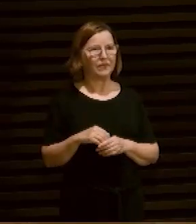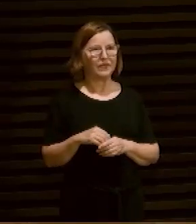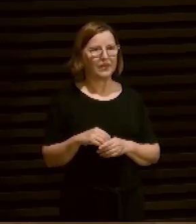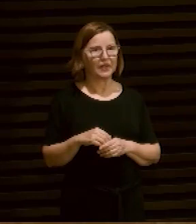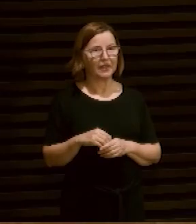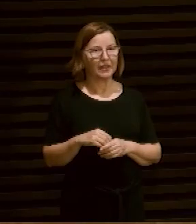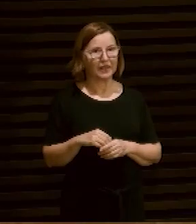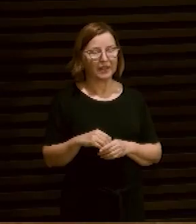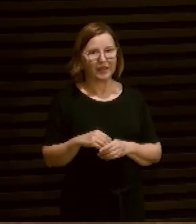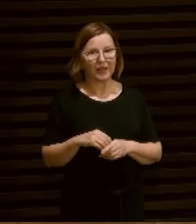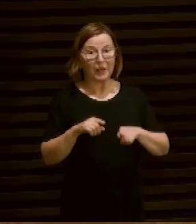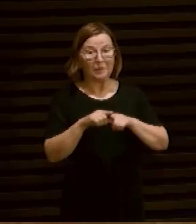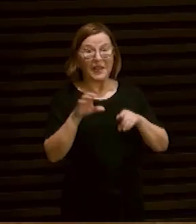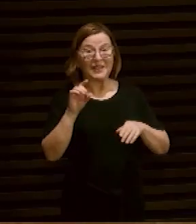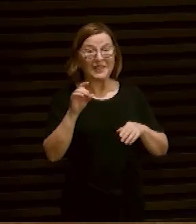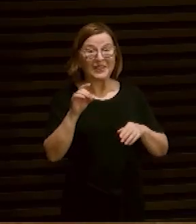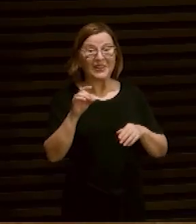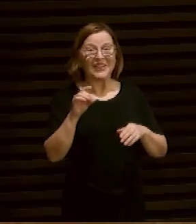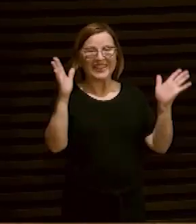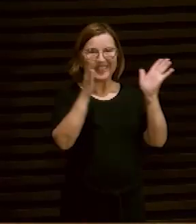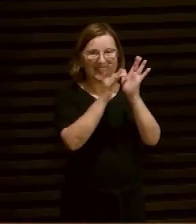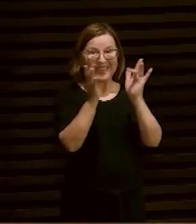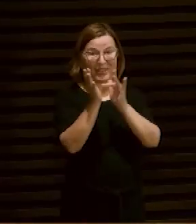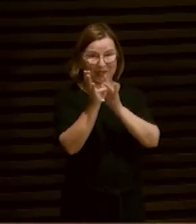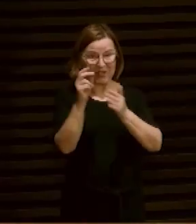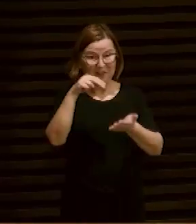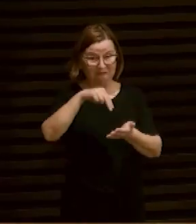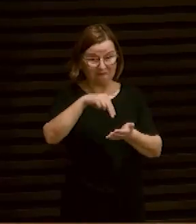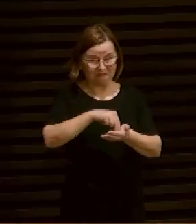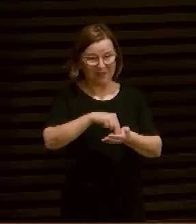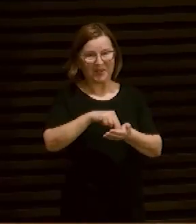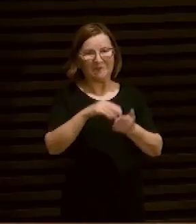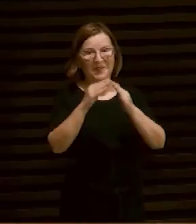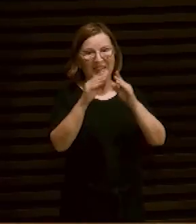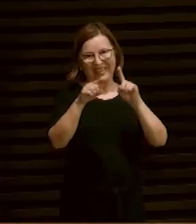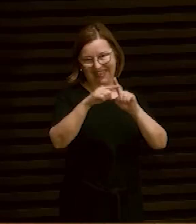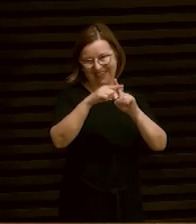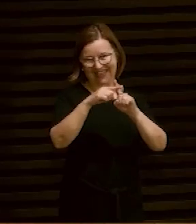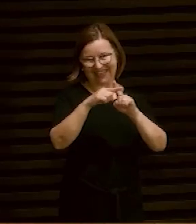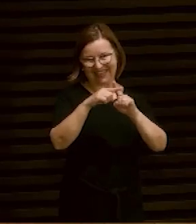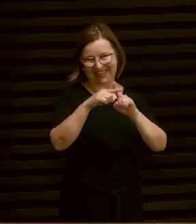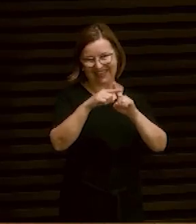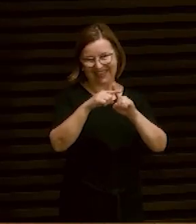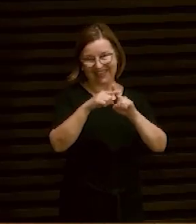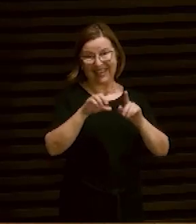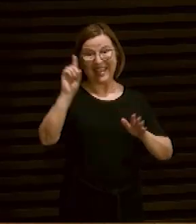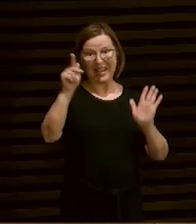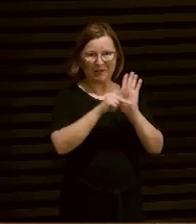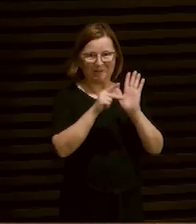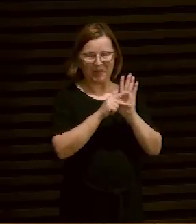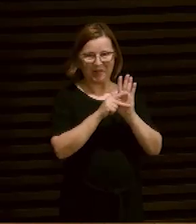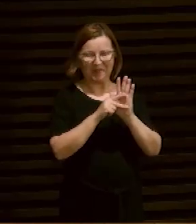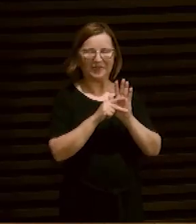só Jesus edifica a igreja. A igreja não vai ser edificada por outra coisa, senão por Ele mesmo. É